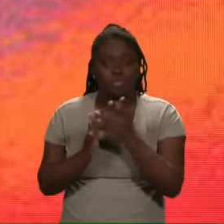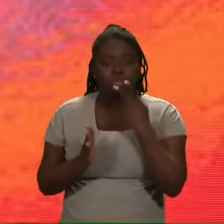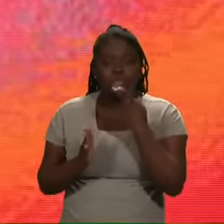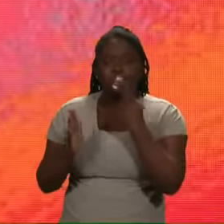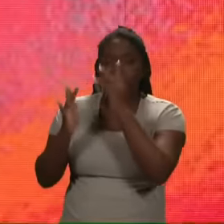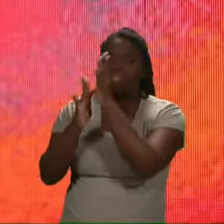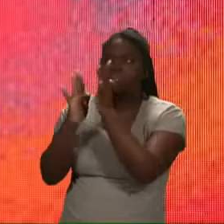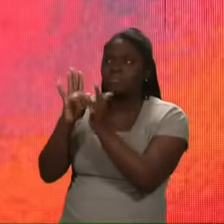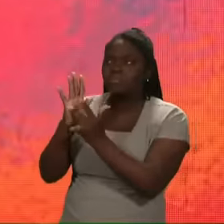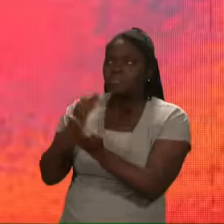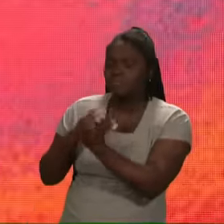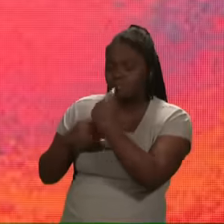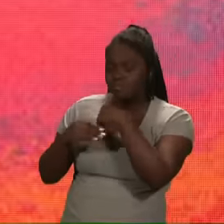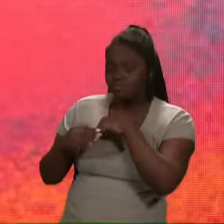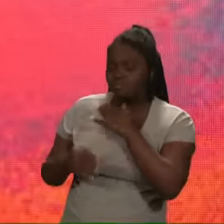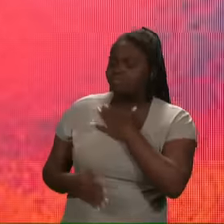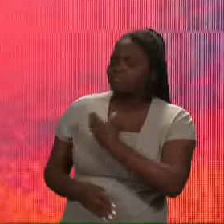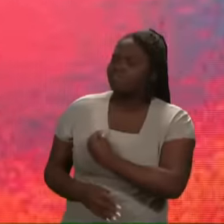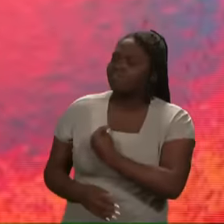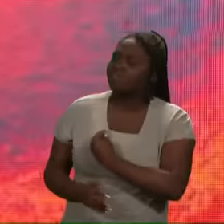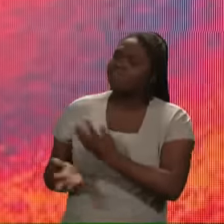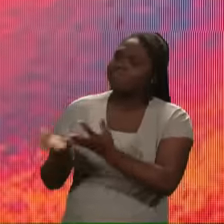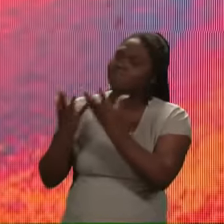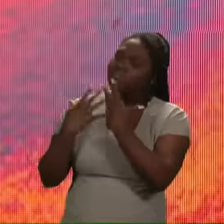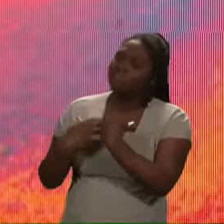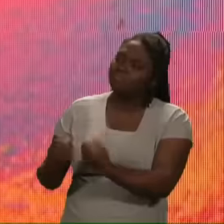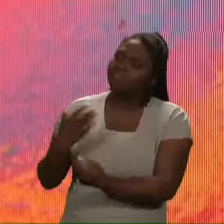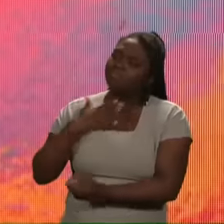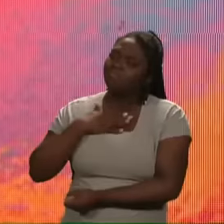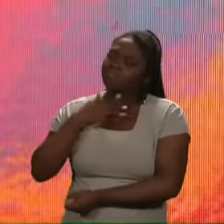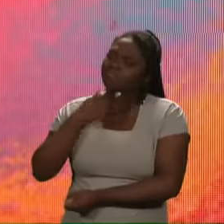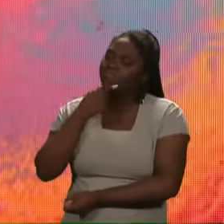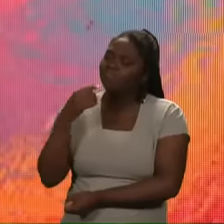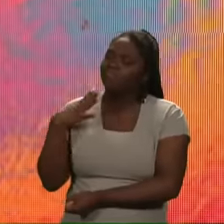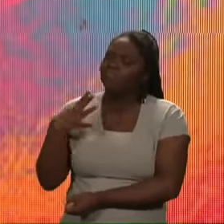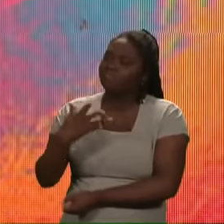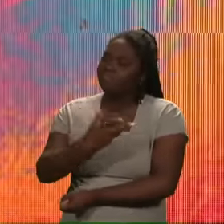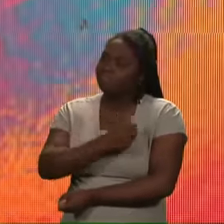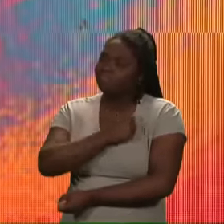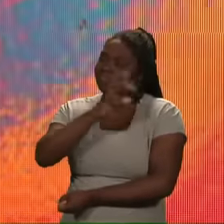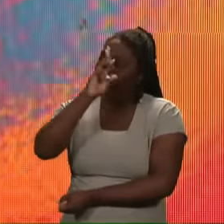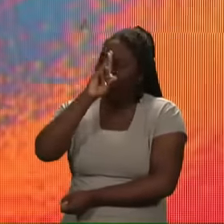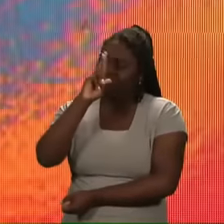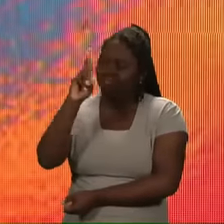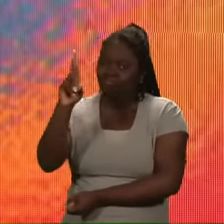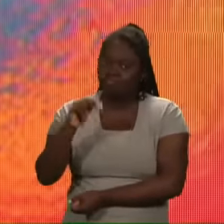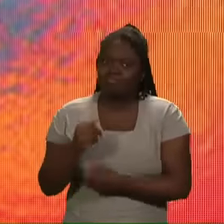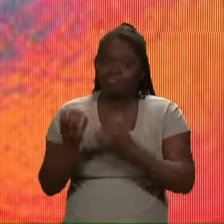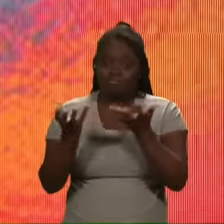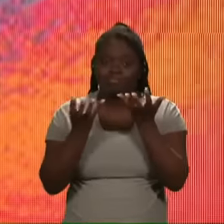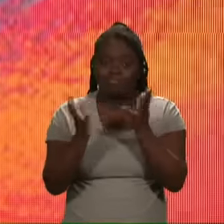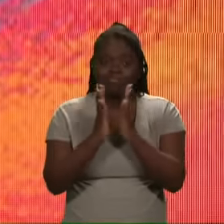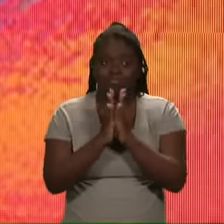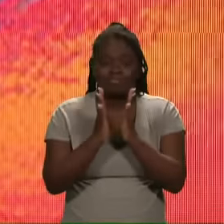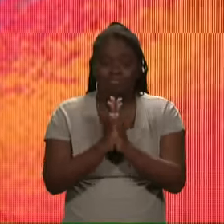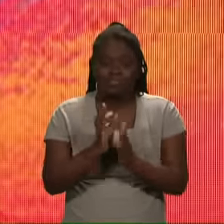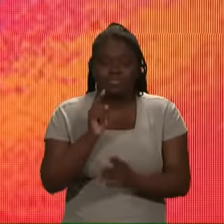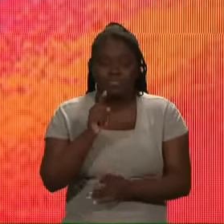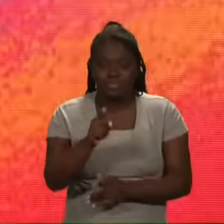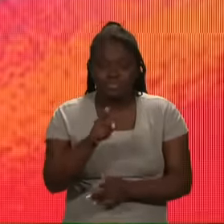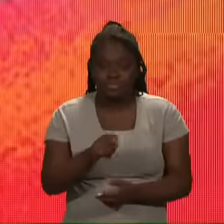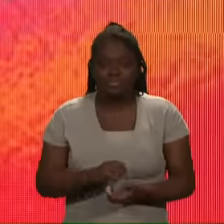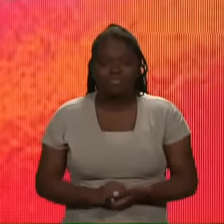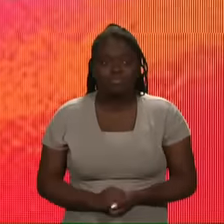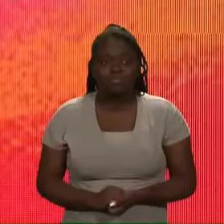na minha vida. Eu Te recebo como meu Salvador e Senhor. Eu quero fazer uma oração por você, para